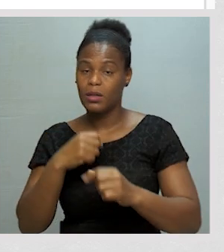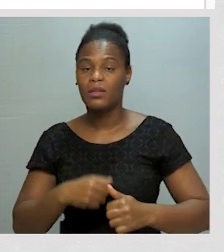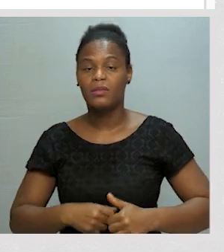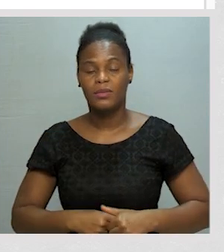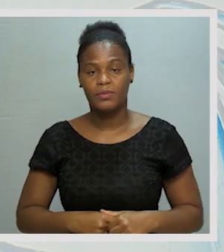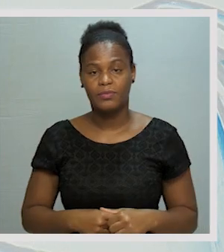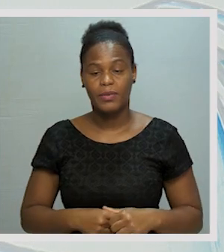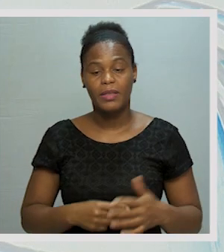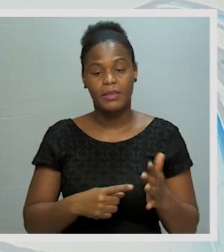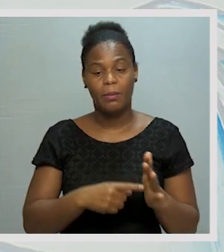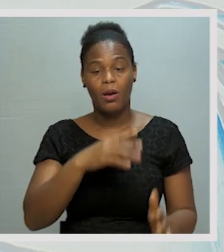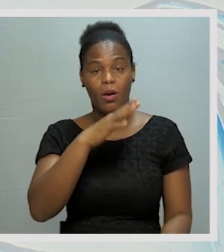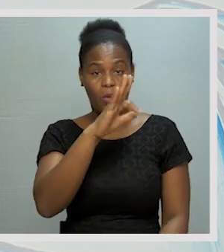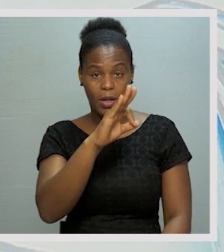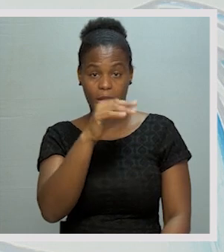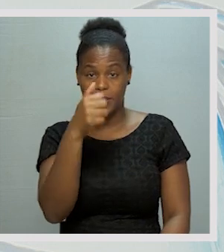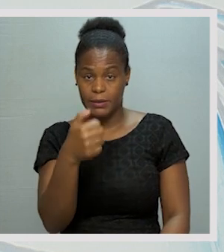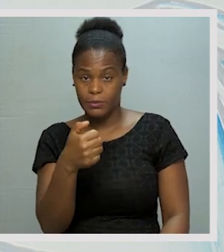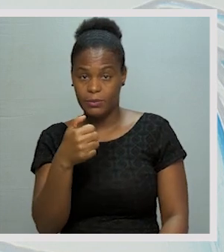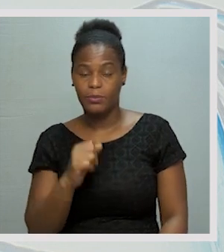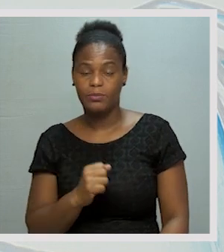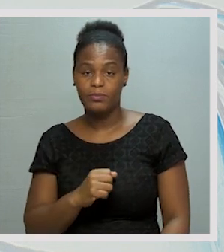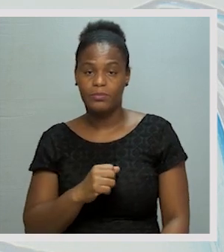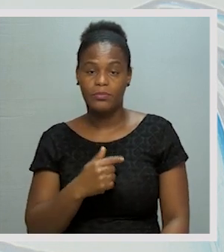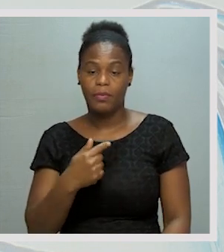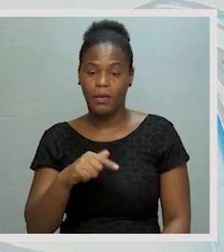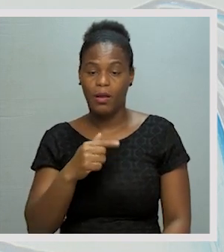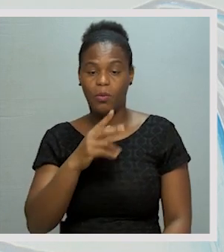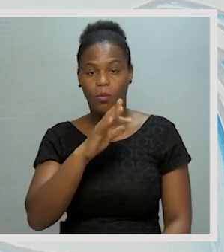Unidade debaixo de unidade, dezena debaixo de dezena.